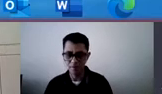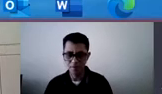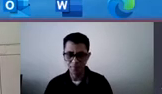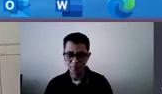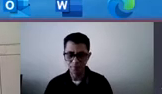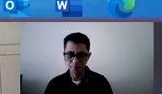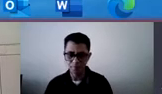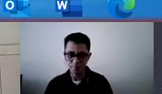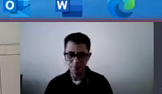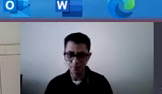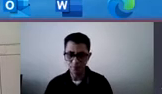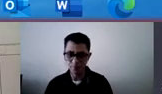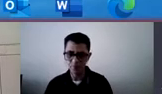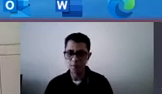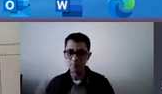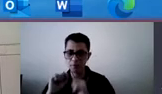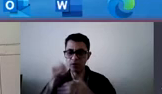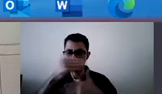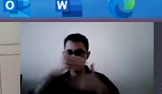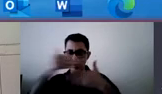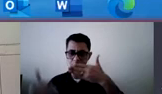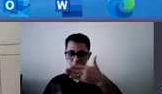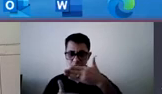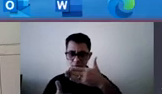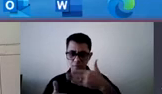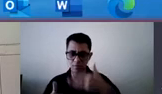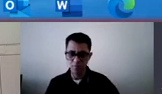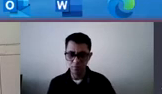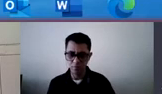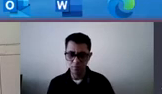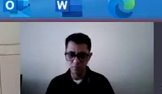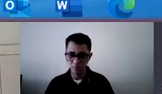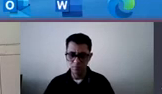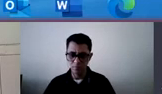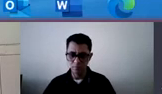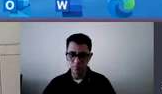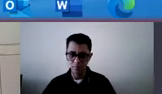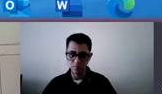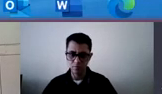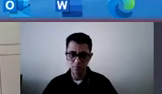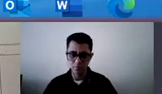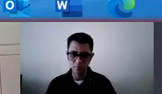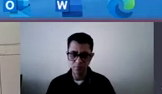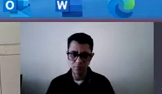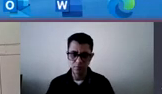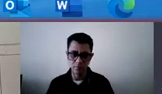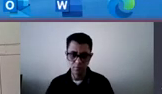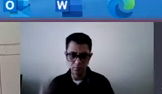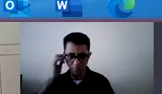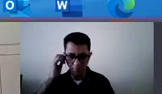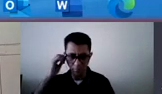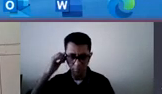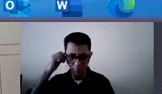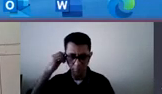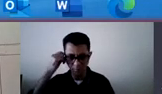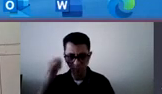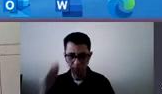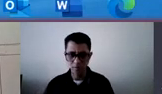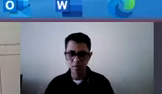bem. Pode passar, Alexandra. Tá. Dia a dia estamos expostos a inúmeras informações sobre